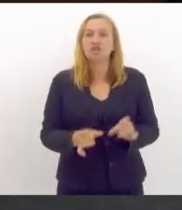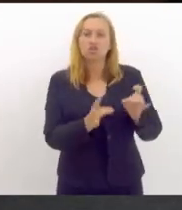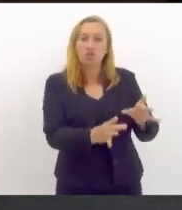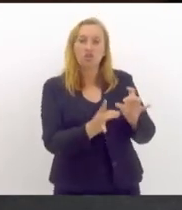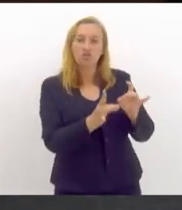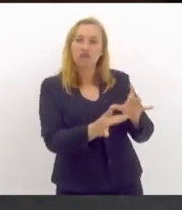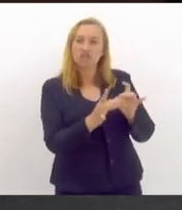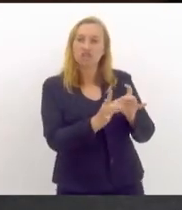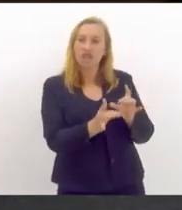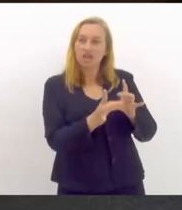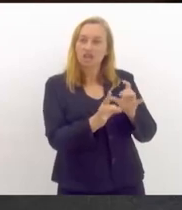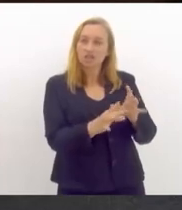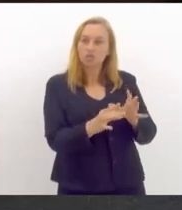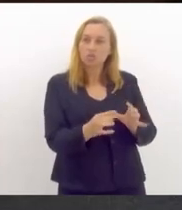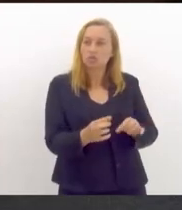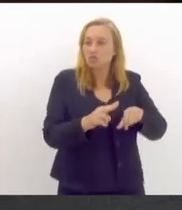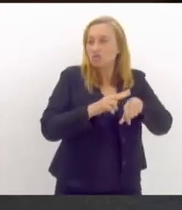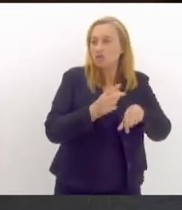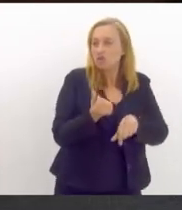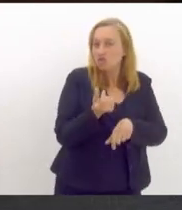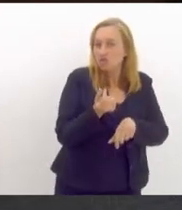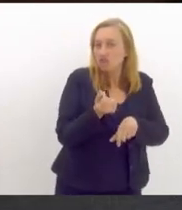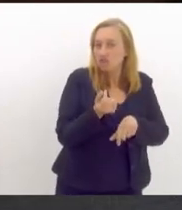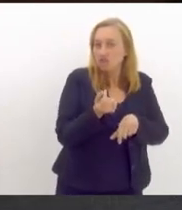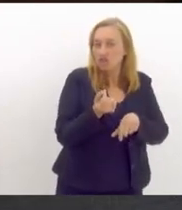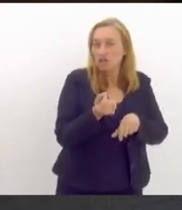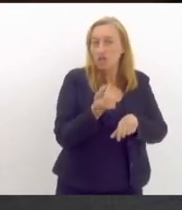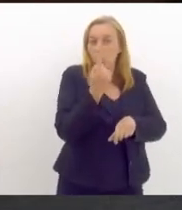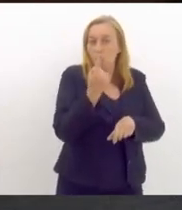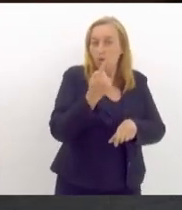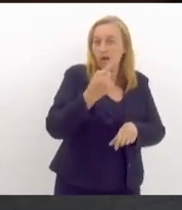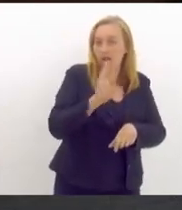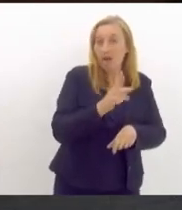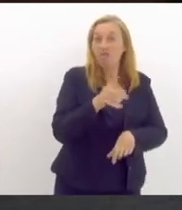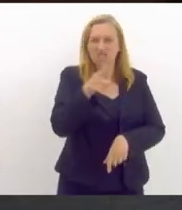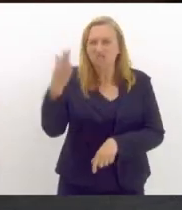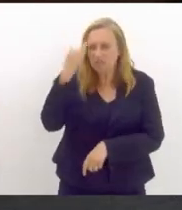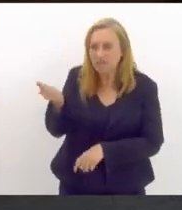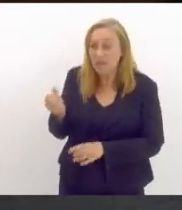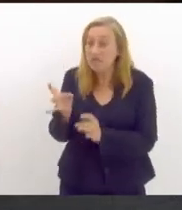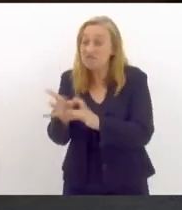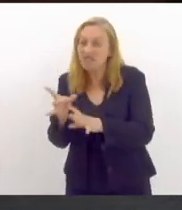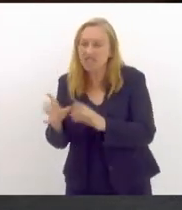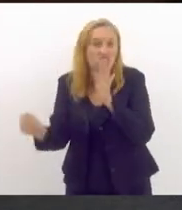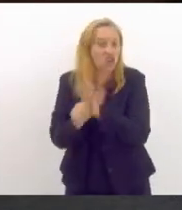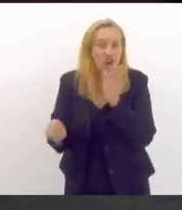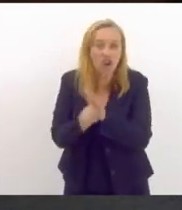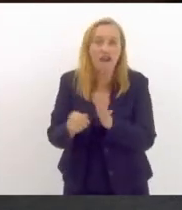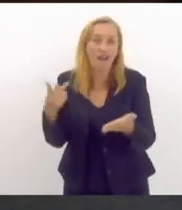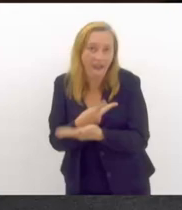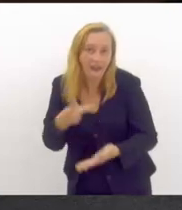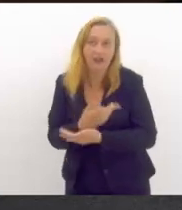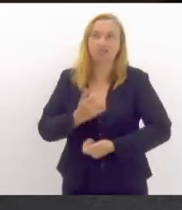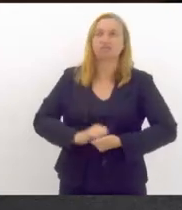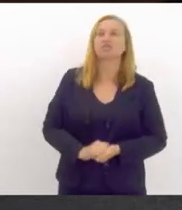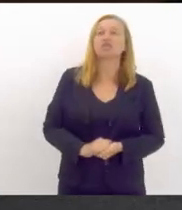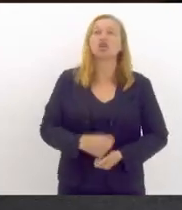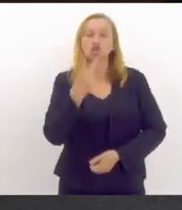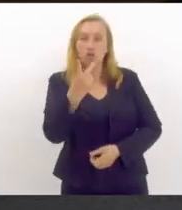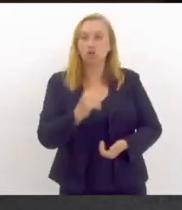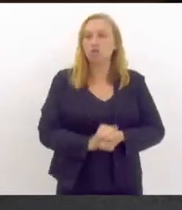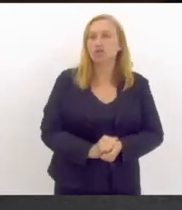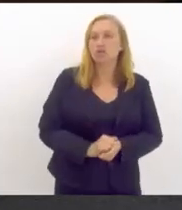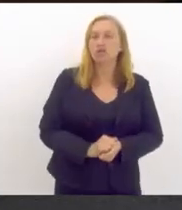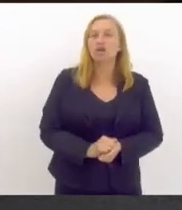a grama verdinha r$ 1 para quem não sabe isso é tráfico de drogas vender droga é tráfico de drogas dois